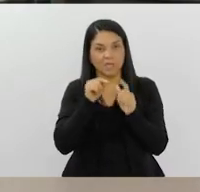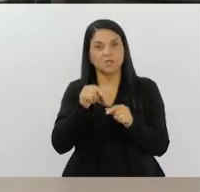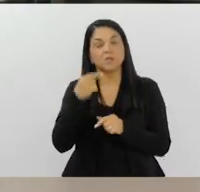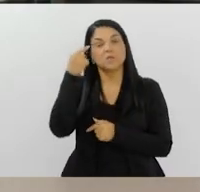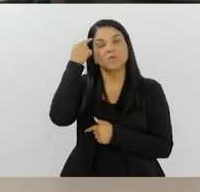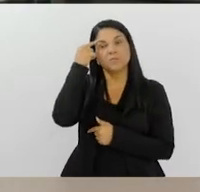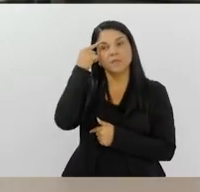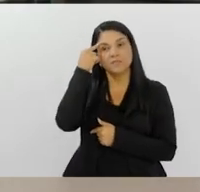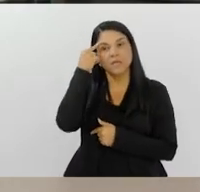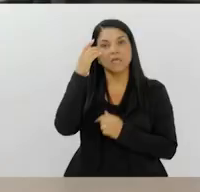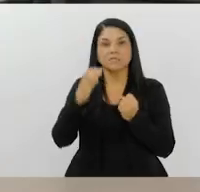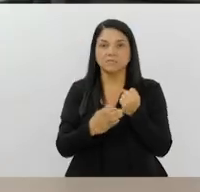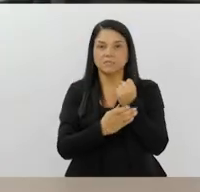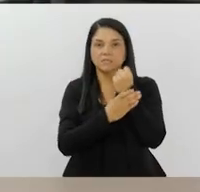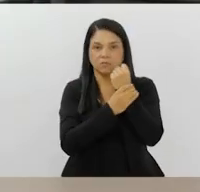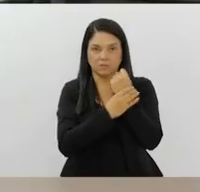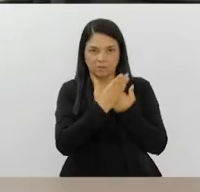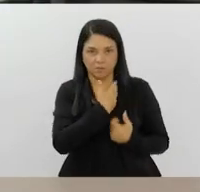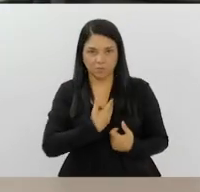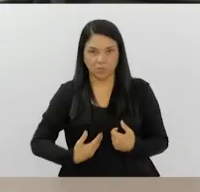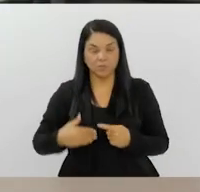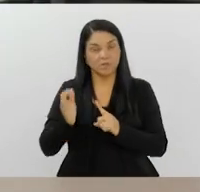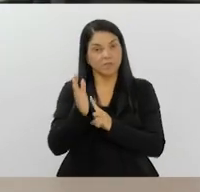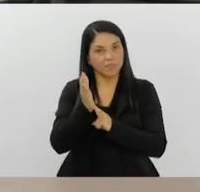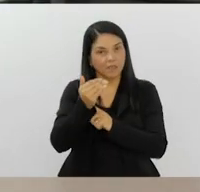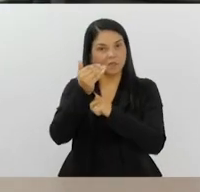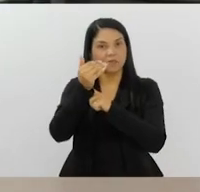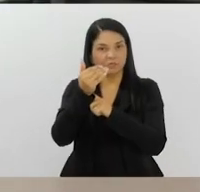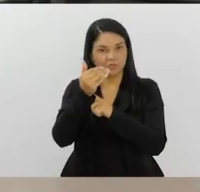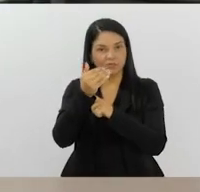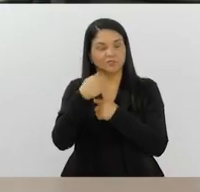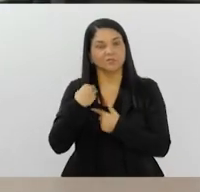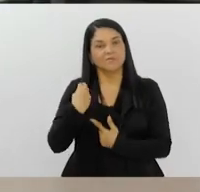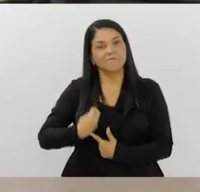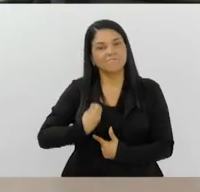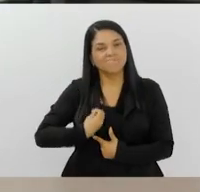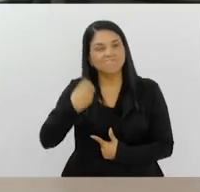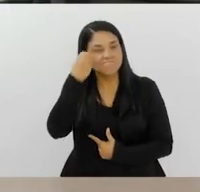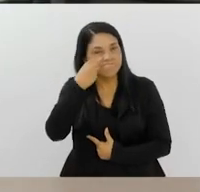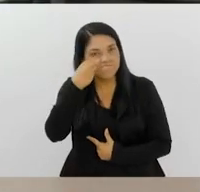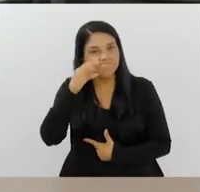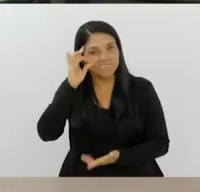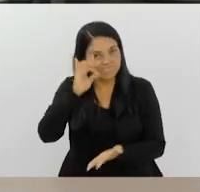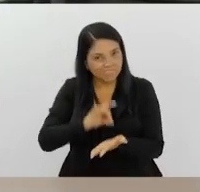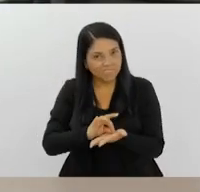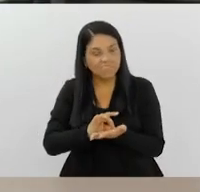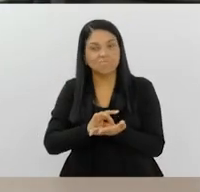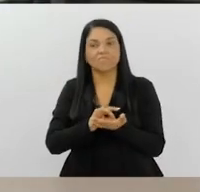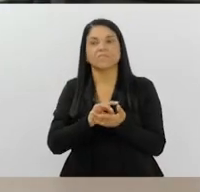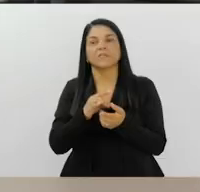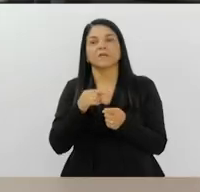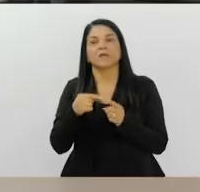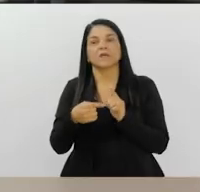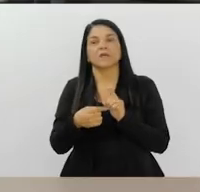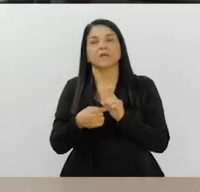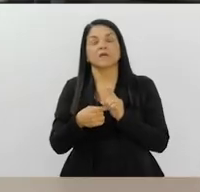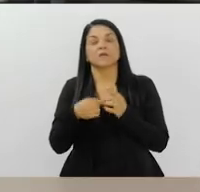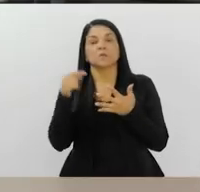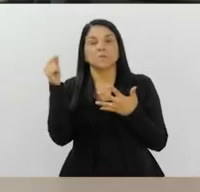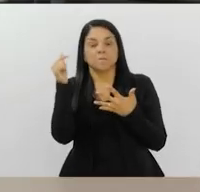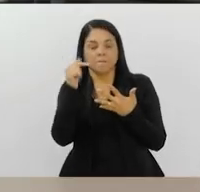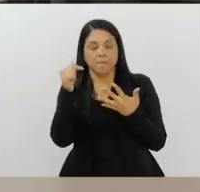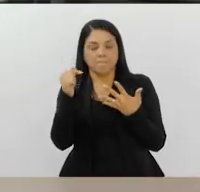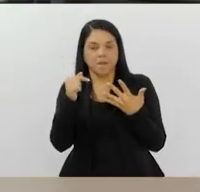pensar mesmo Segurança Pública tecnologia e vivências reais né E e aí eu quero trazer tanto esse ponto